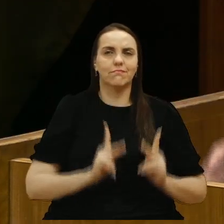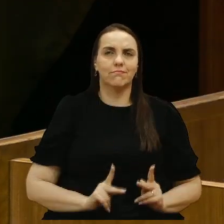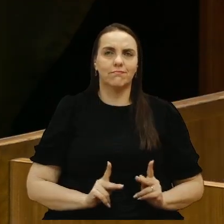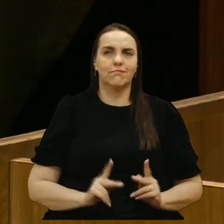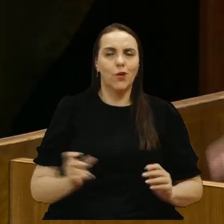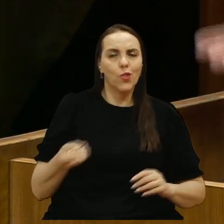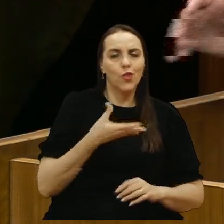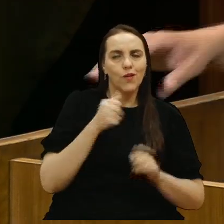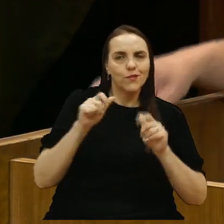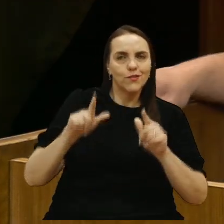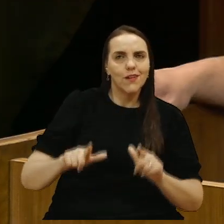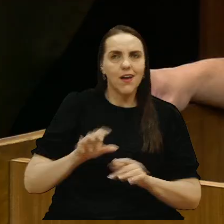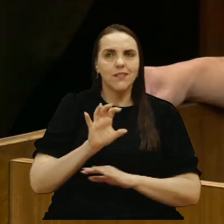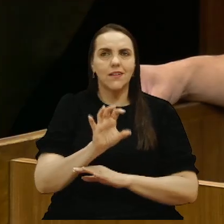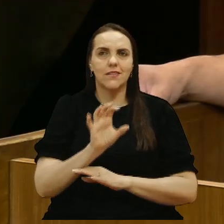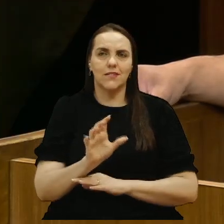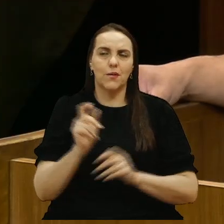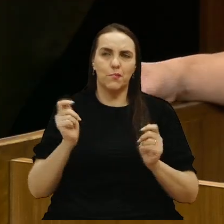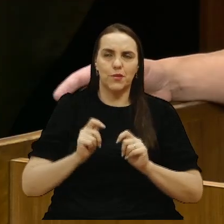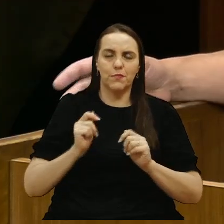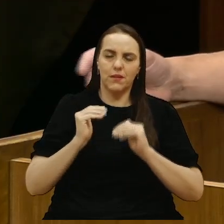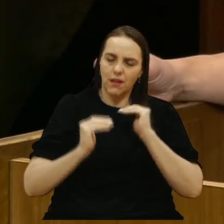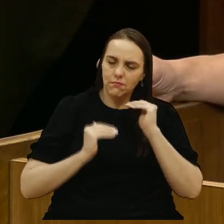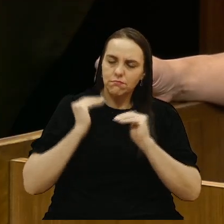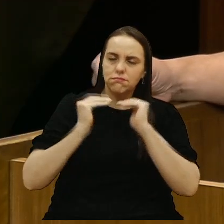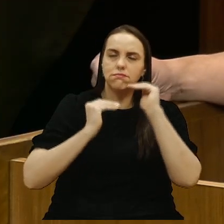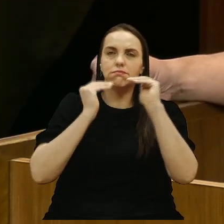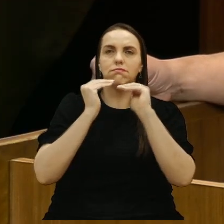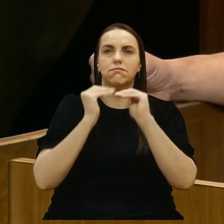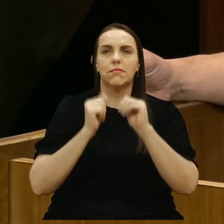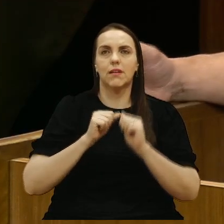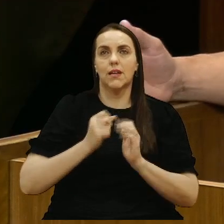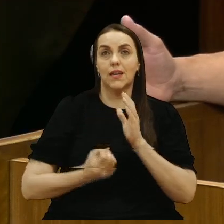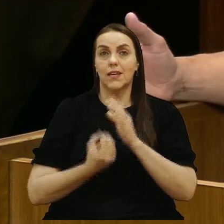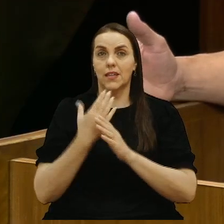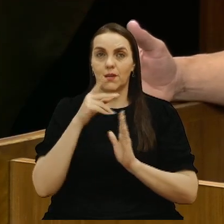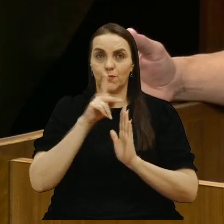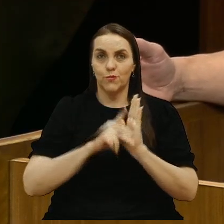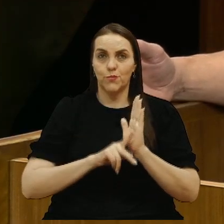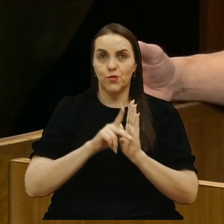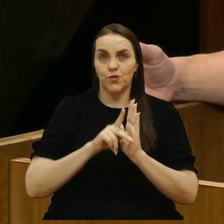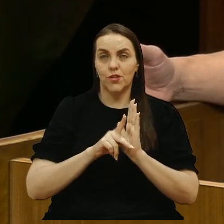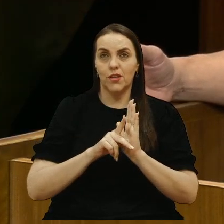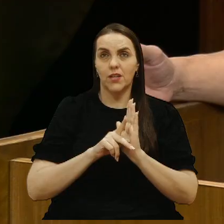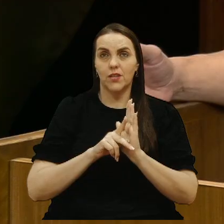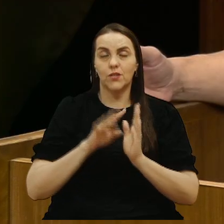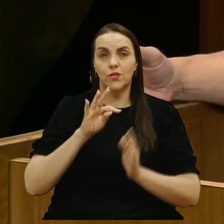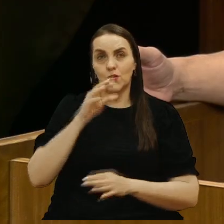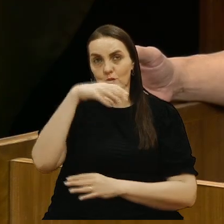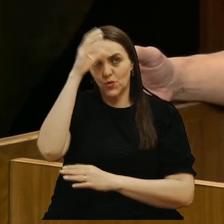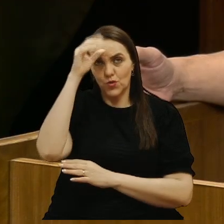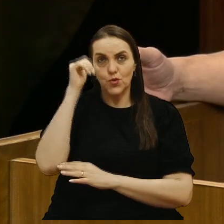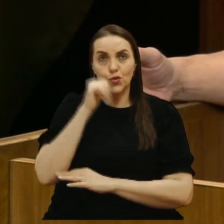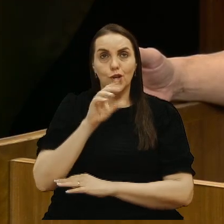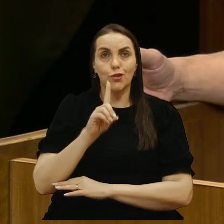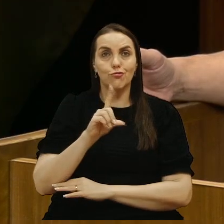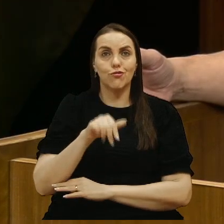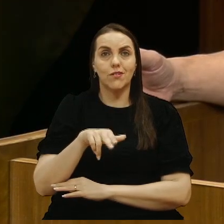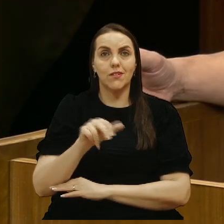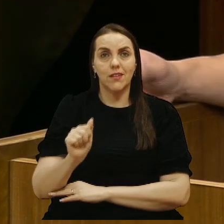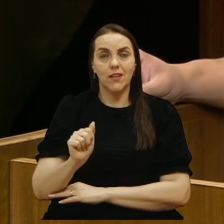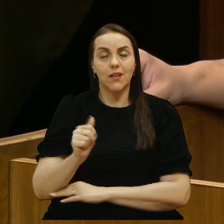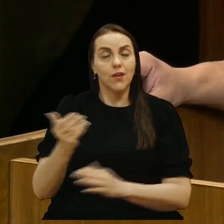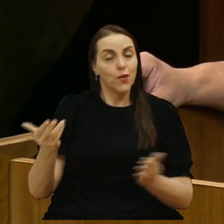lugares assim, onde que a gente possa crescer. Nós criamos o projeto Tiadina lá. Hoje, a gente